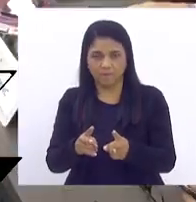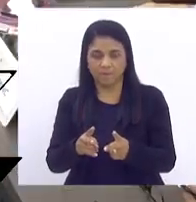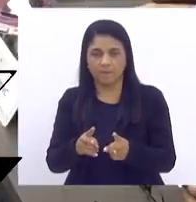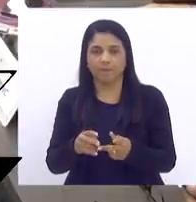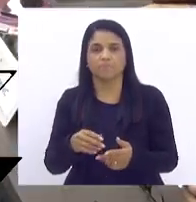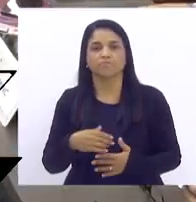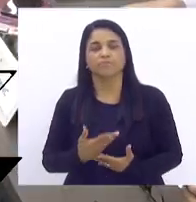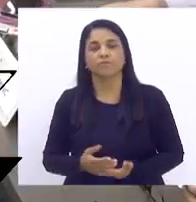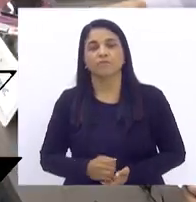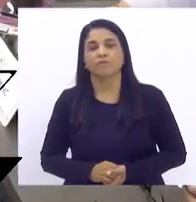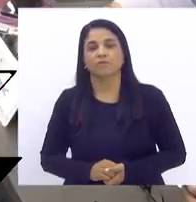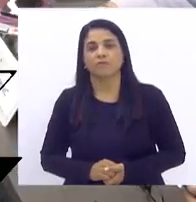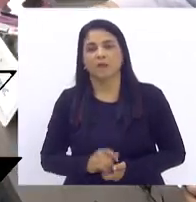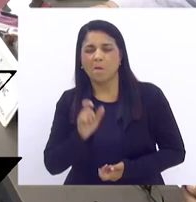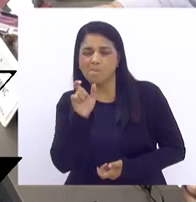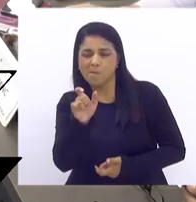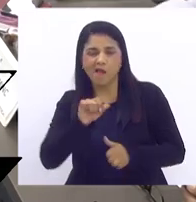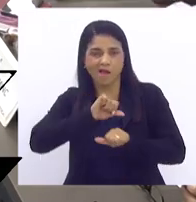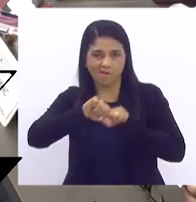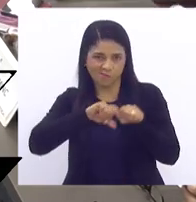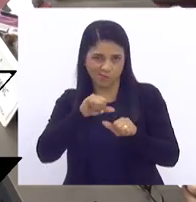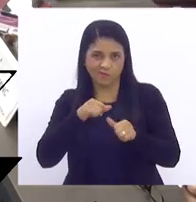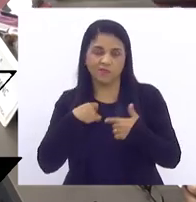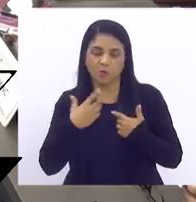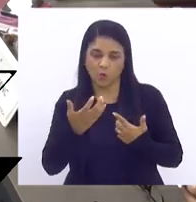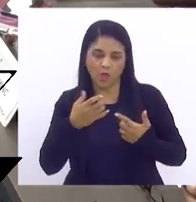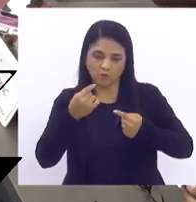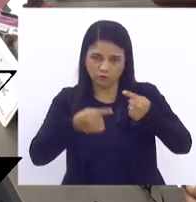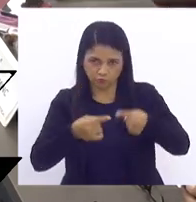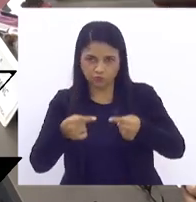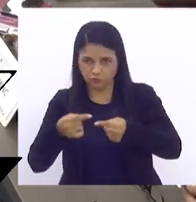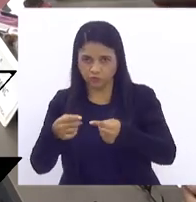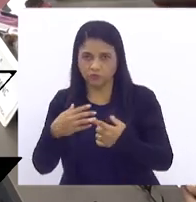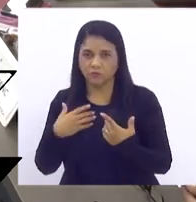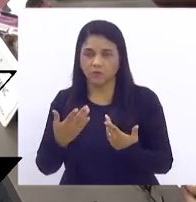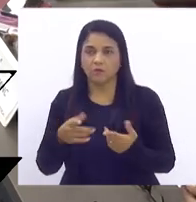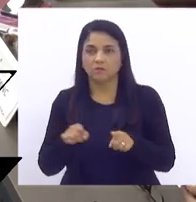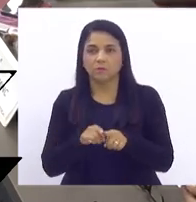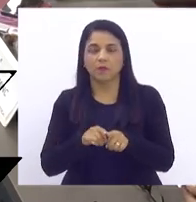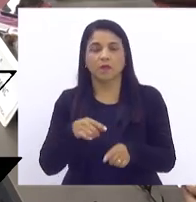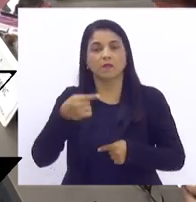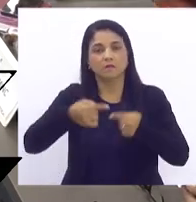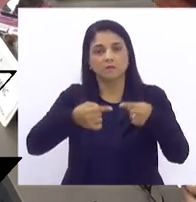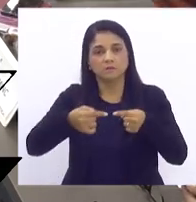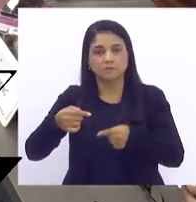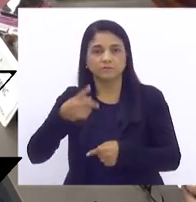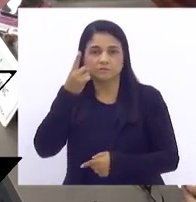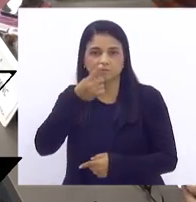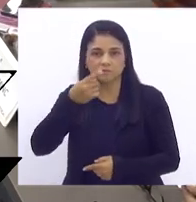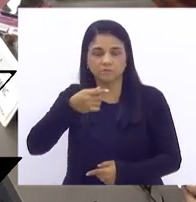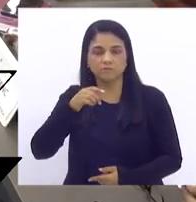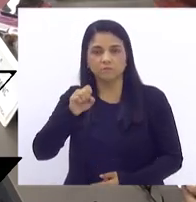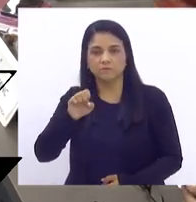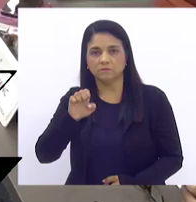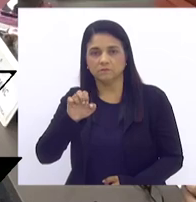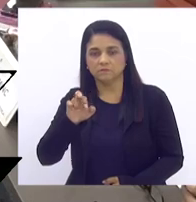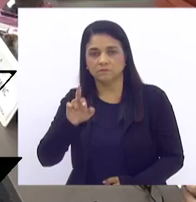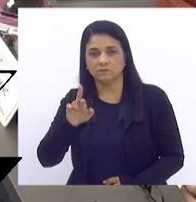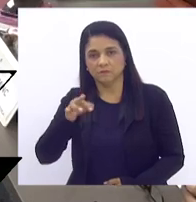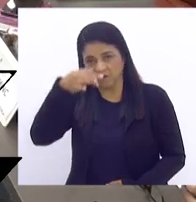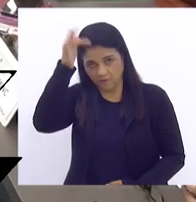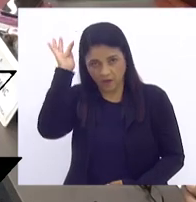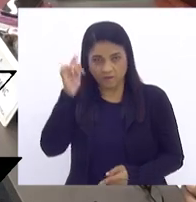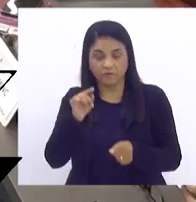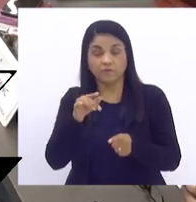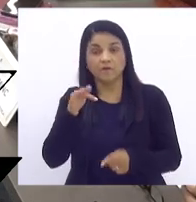Perfeito. Para discutir, presidente. Para discutir. Eu também quero discutir. Para discutir, deputado Serafim, deputado Luiz Paulo e deputado doutor Serginho. Senhor